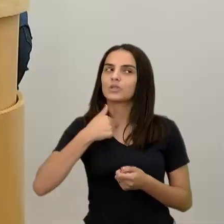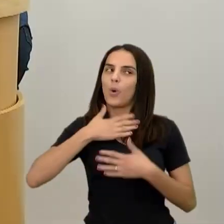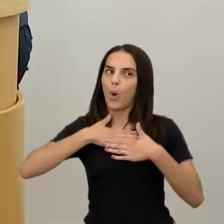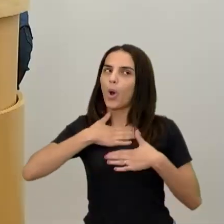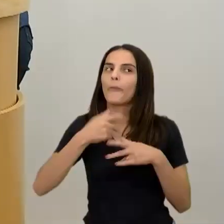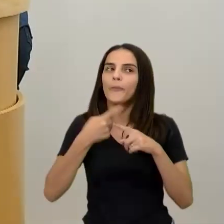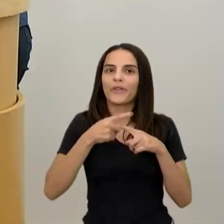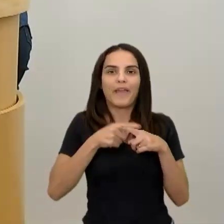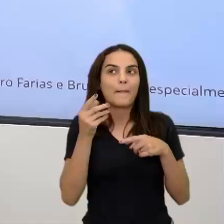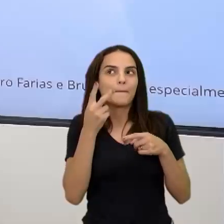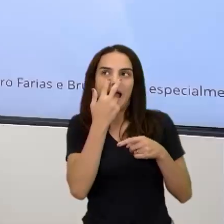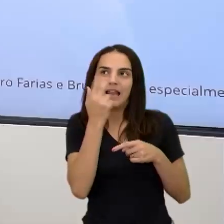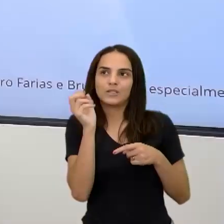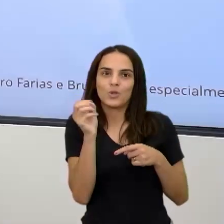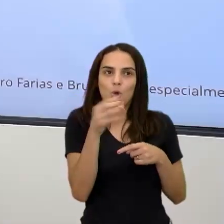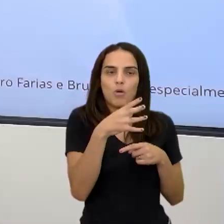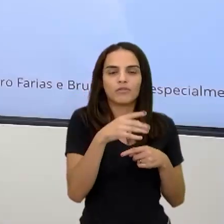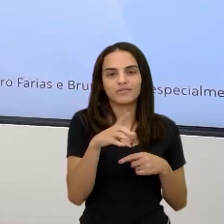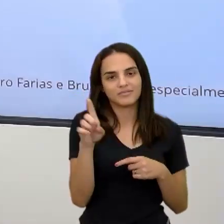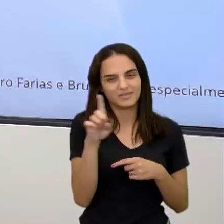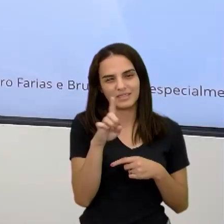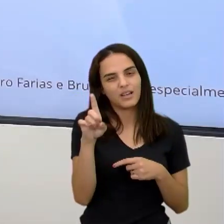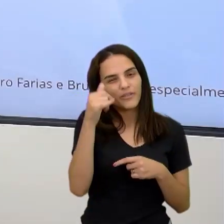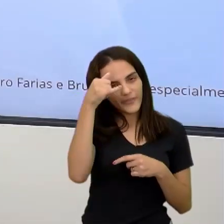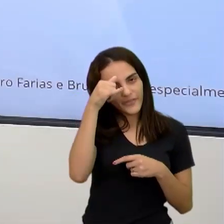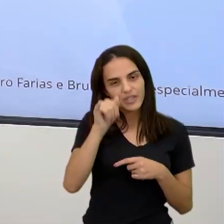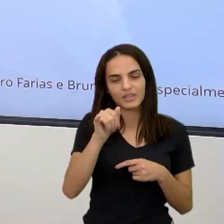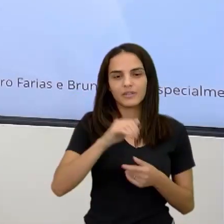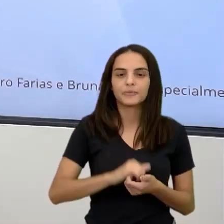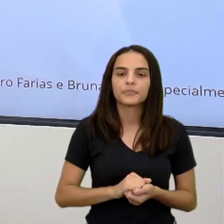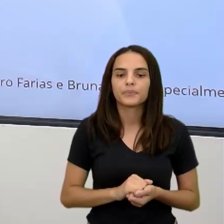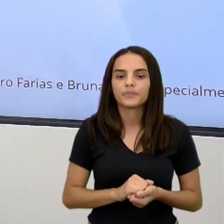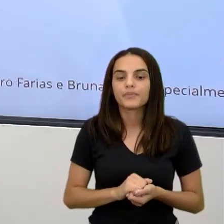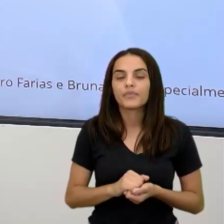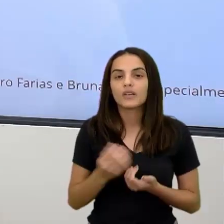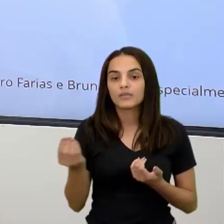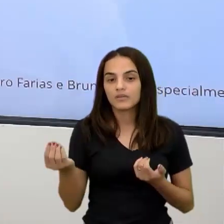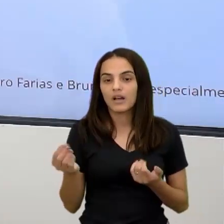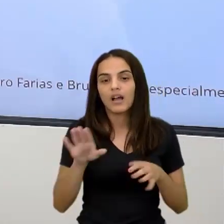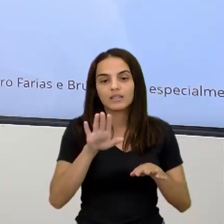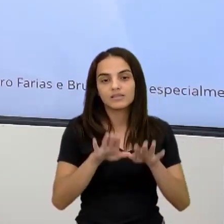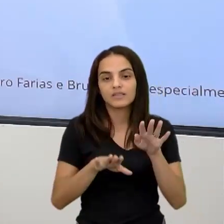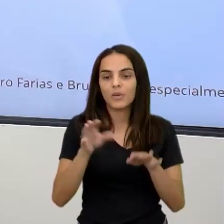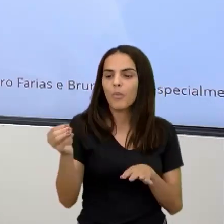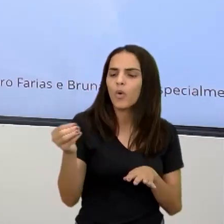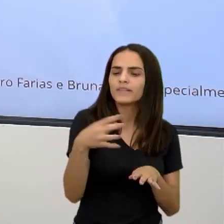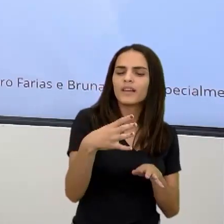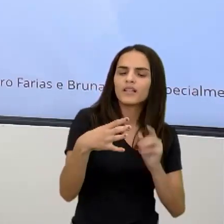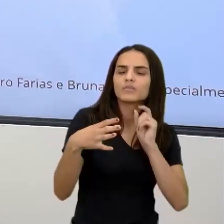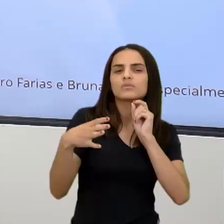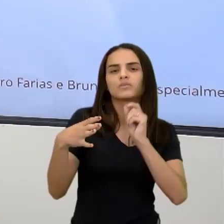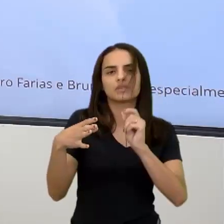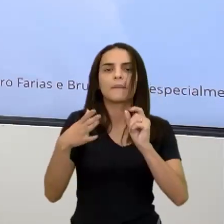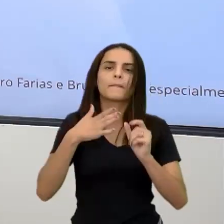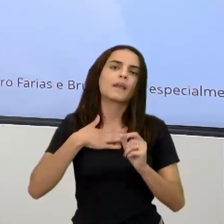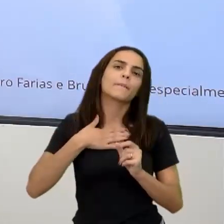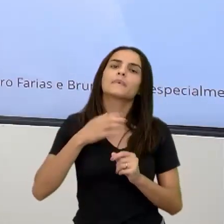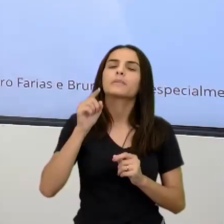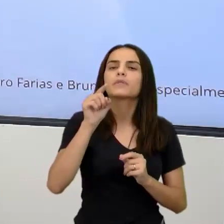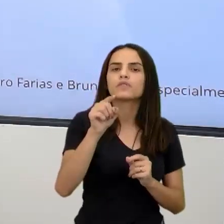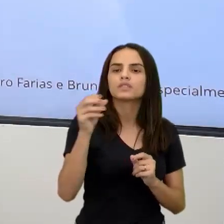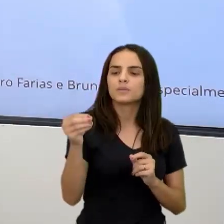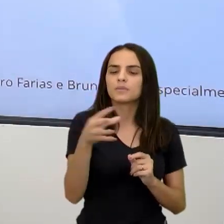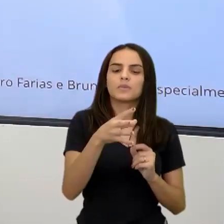falar sobre... o pessoal fala muito sobre moderno. E esse moderno aí é muito subjetivo, né? O que é moderno para mim, para você, para outra,